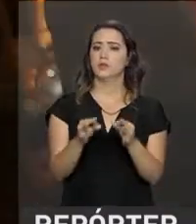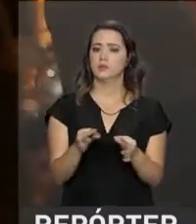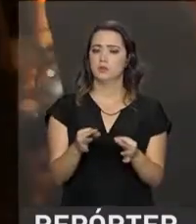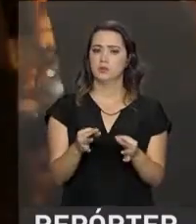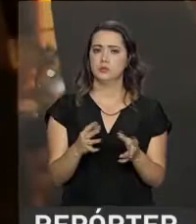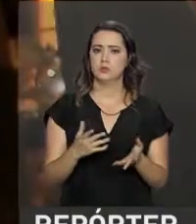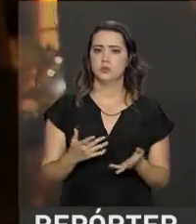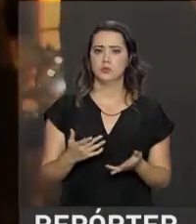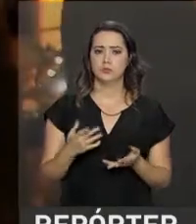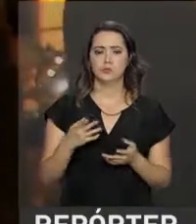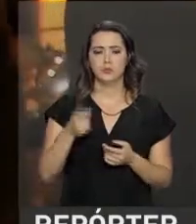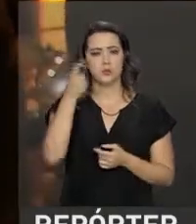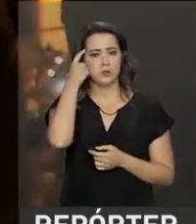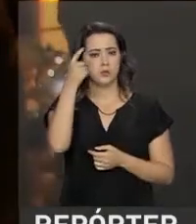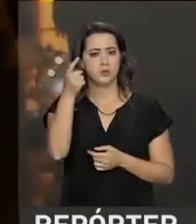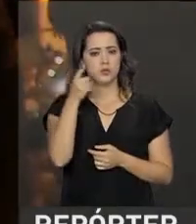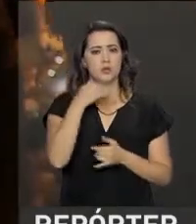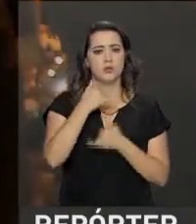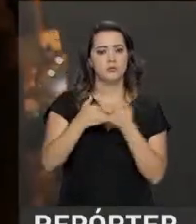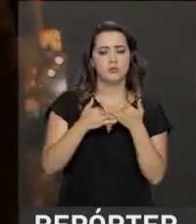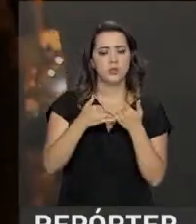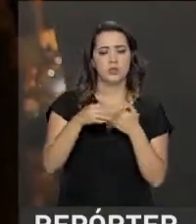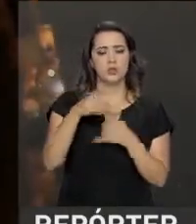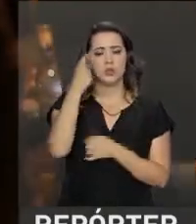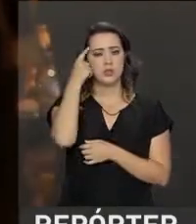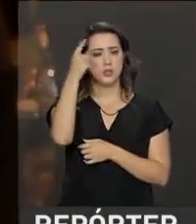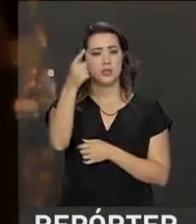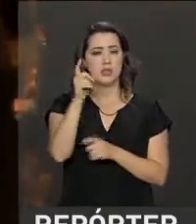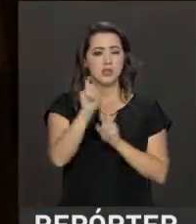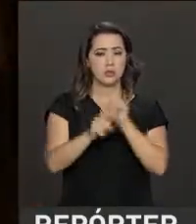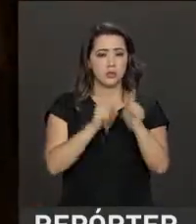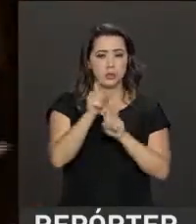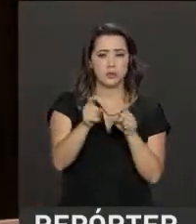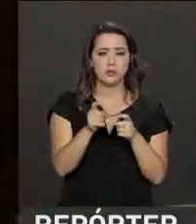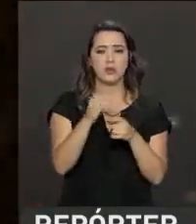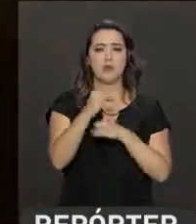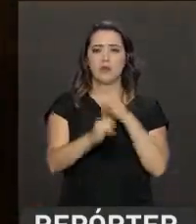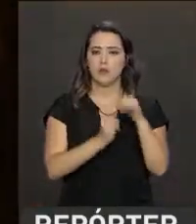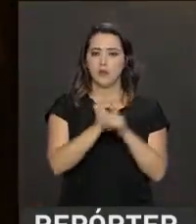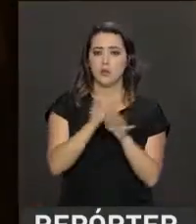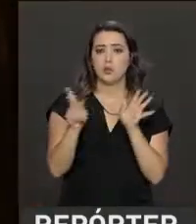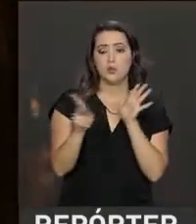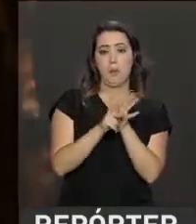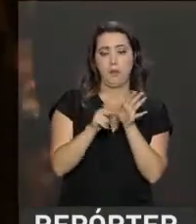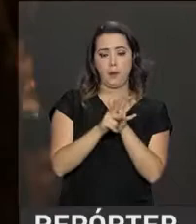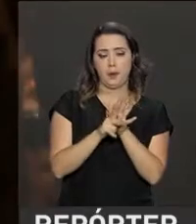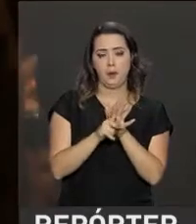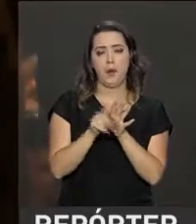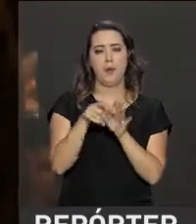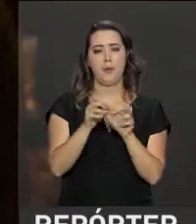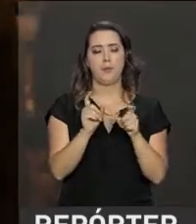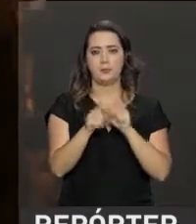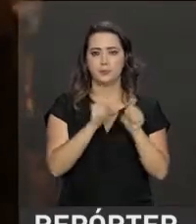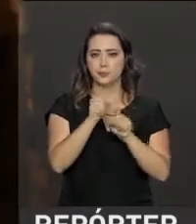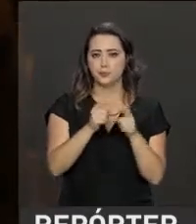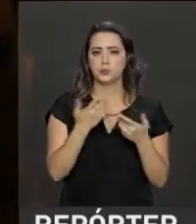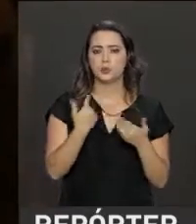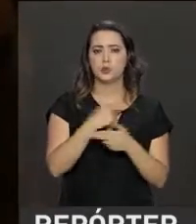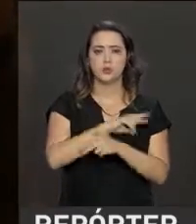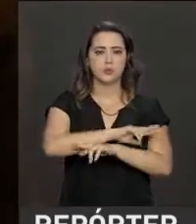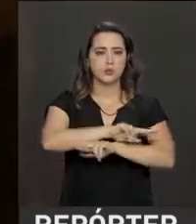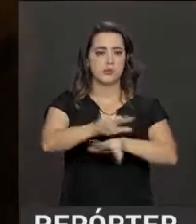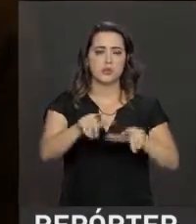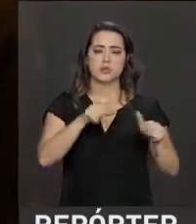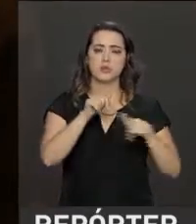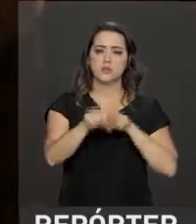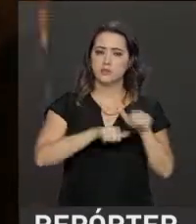de inteligência artificial, internet das coisas, todas essas transformações